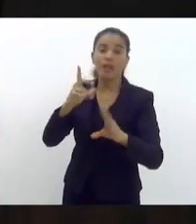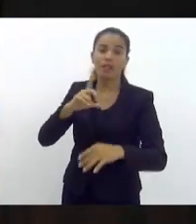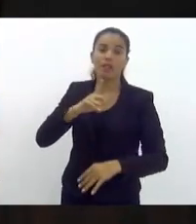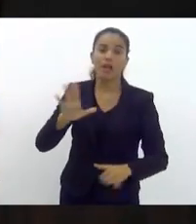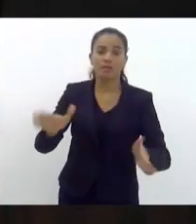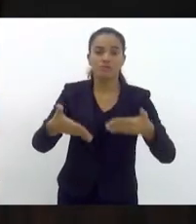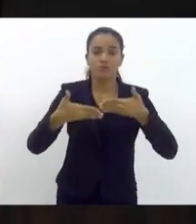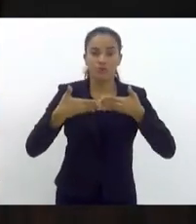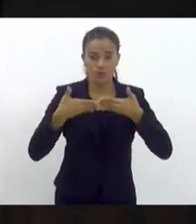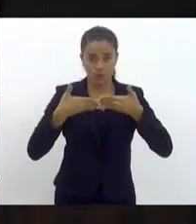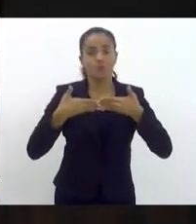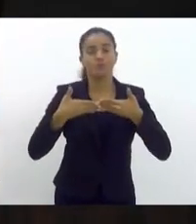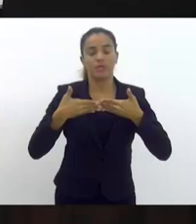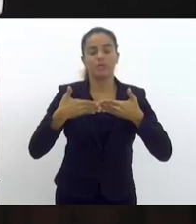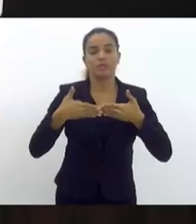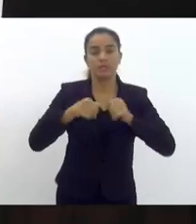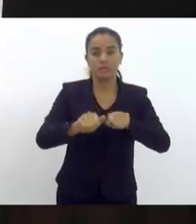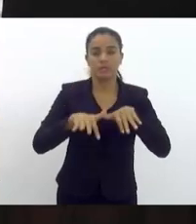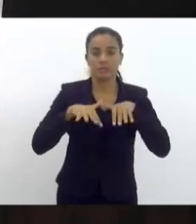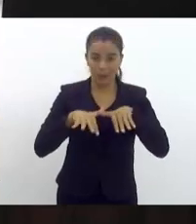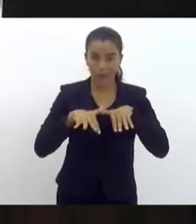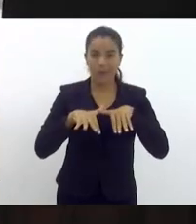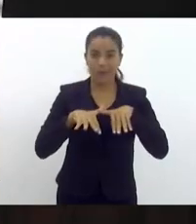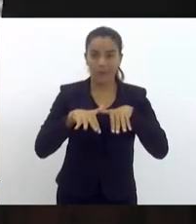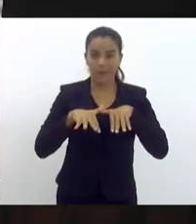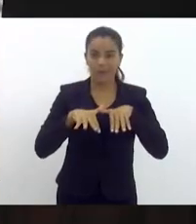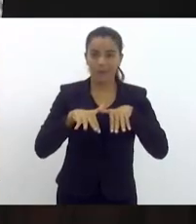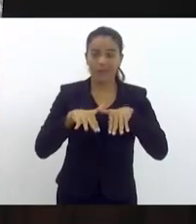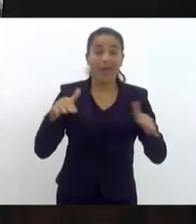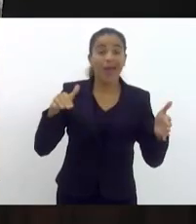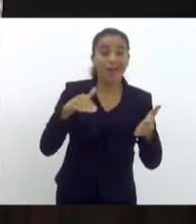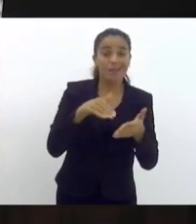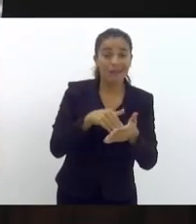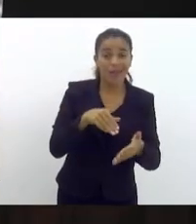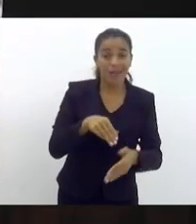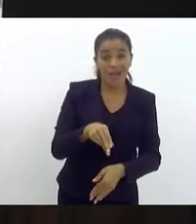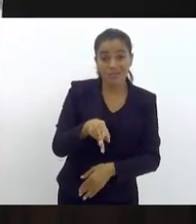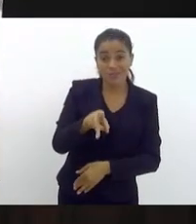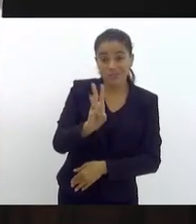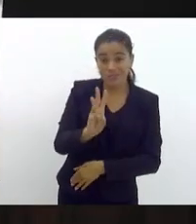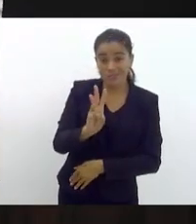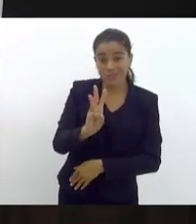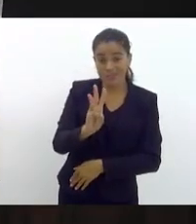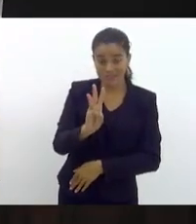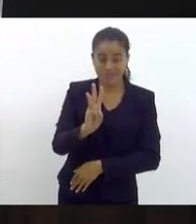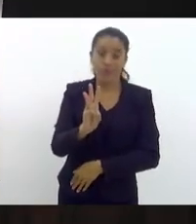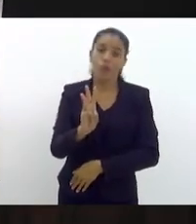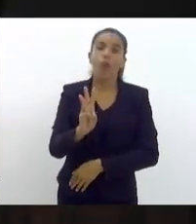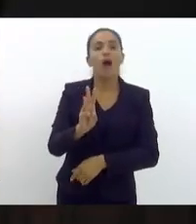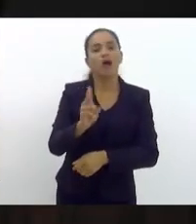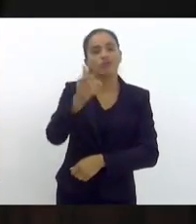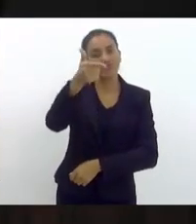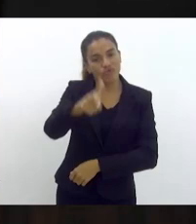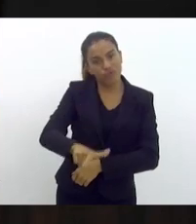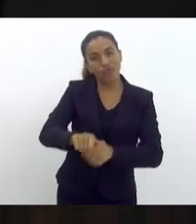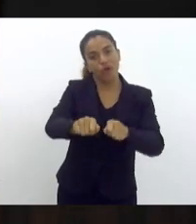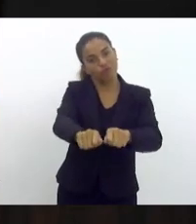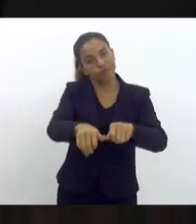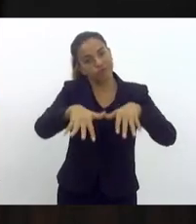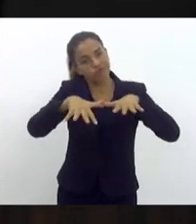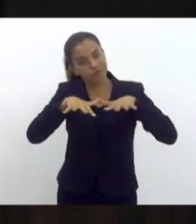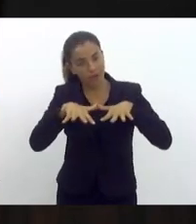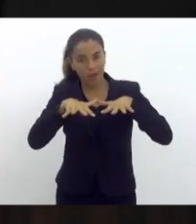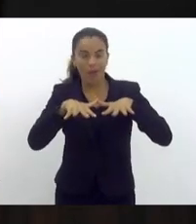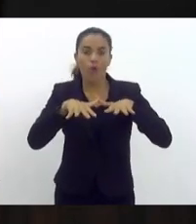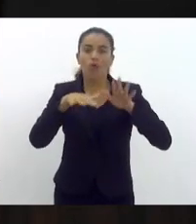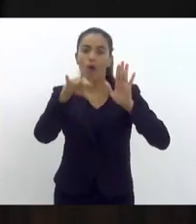suspensa a sessão até às 15 horas, quando retornaremos com